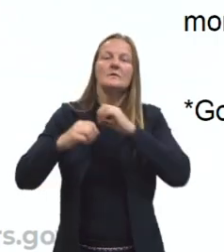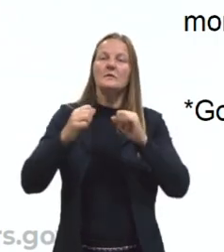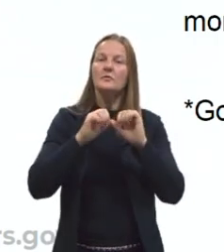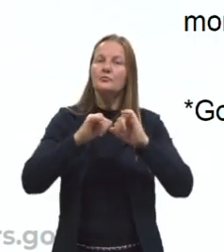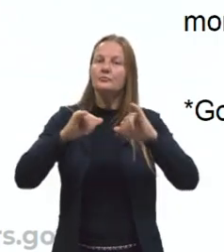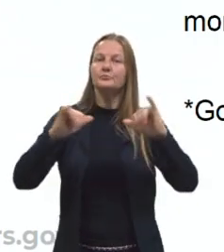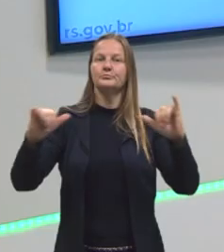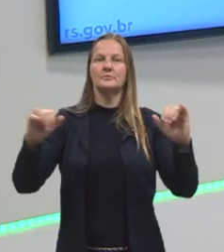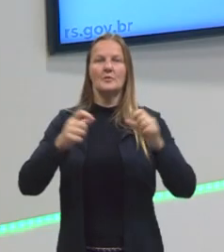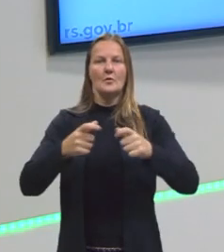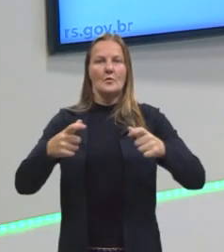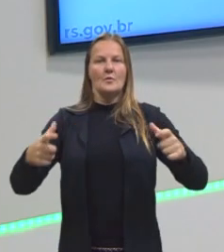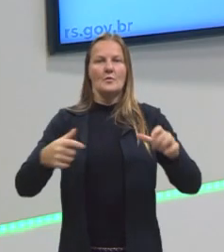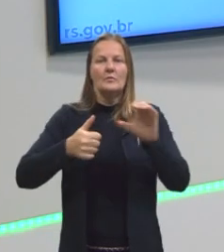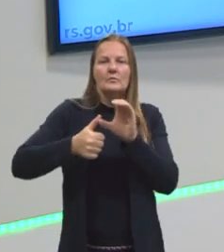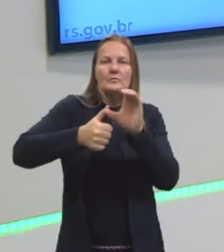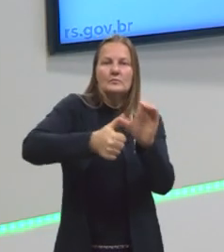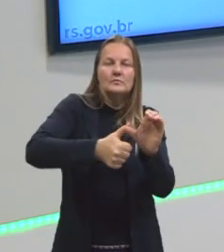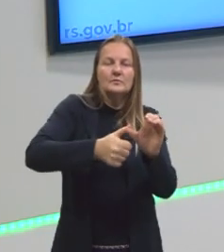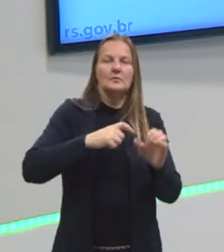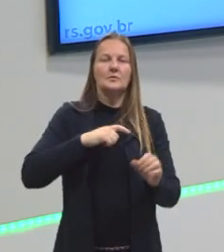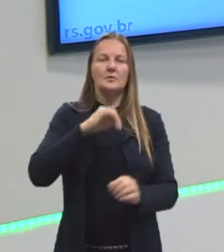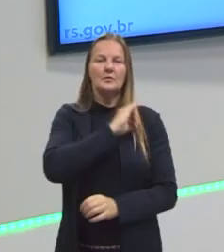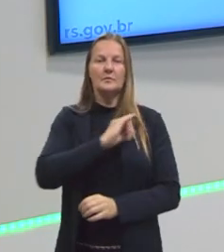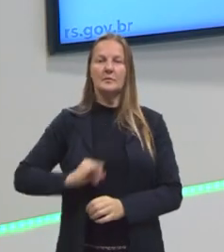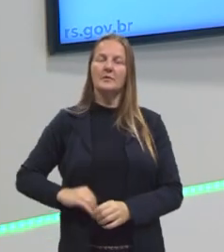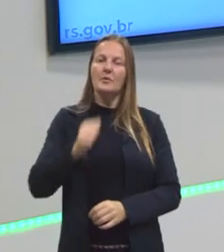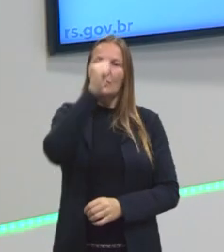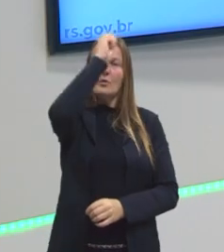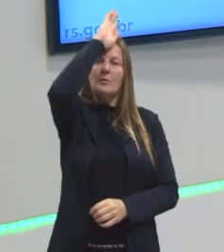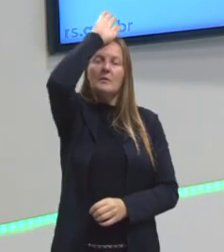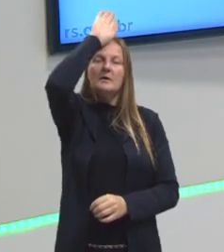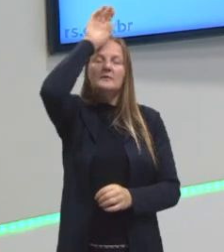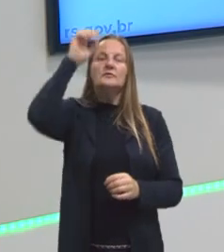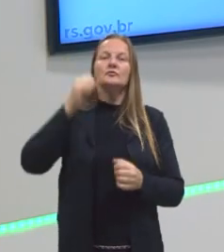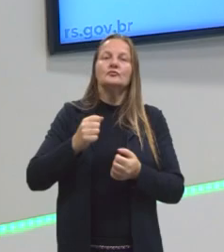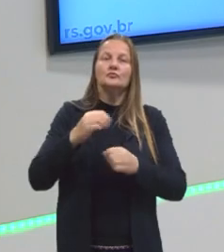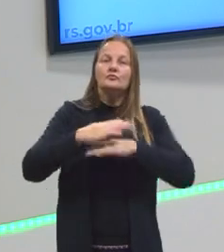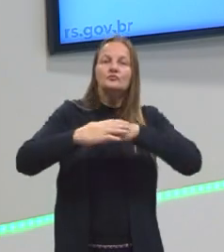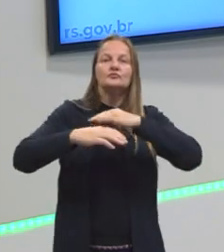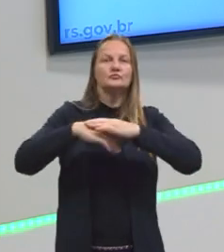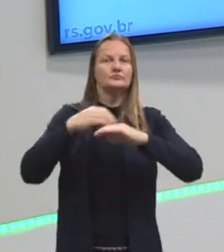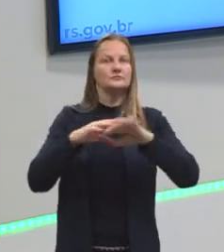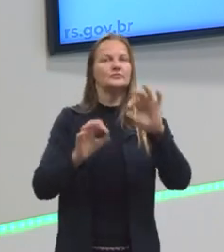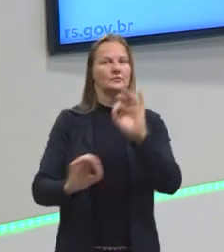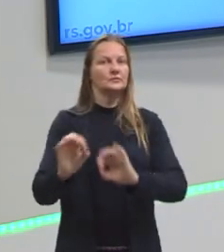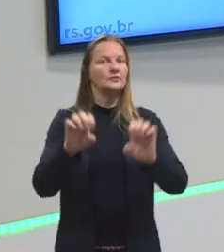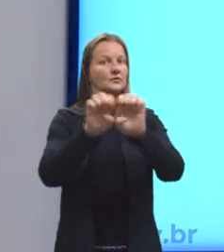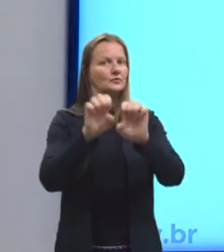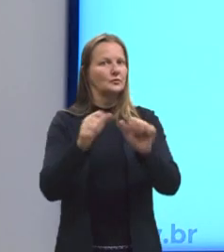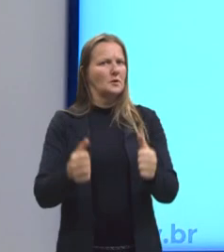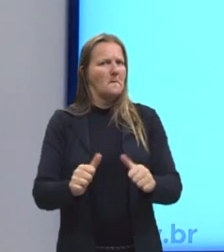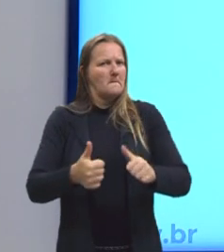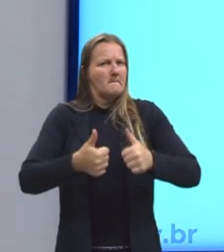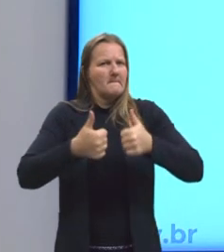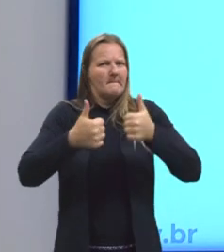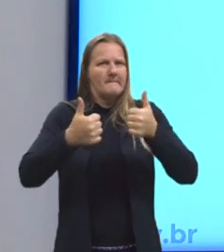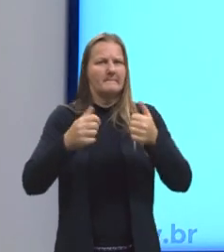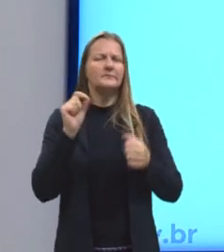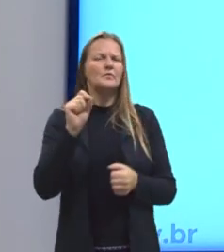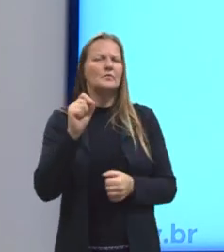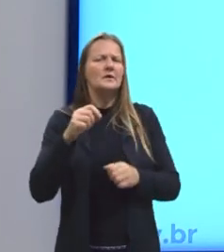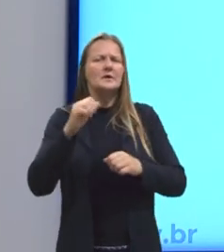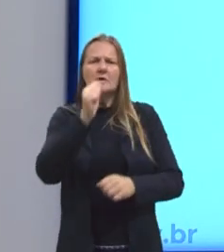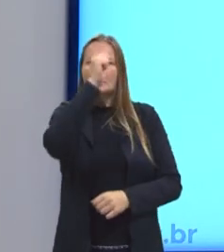cristianismo com esse parcelamento Império Romano o cristianismo se consolide se consolida e olha só o